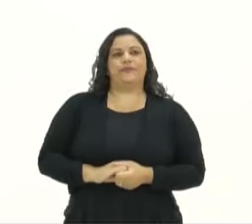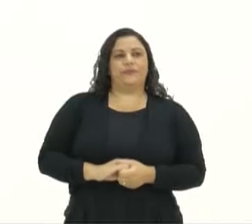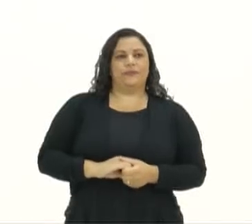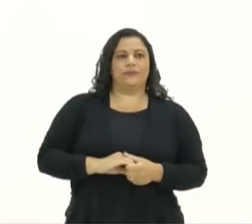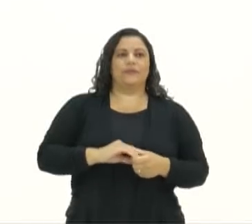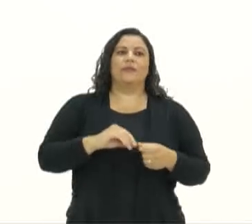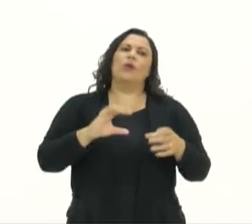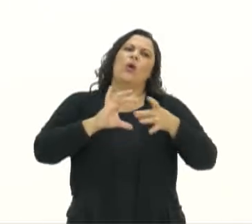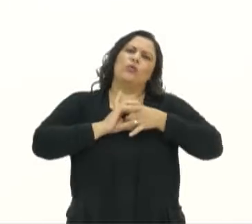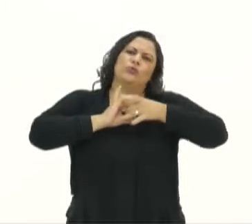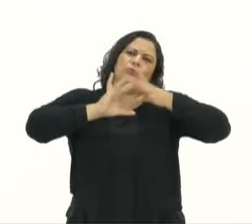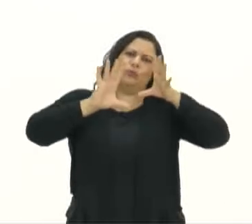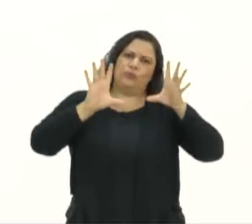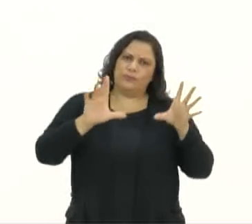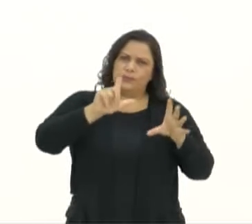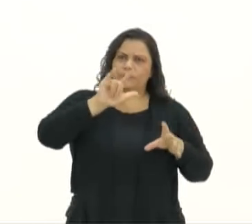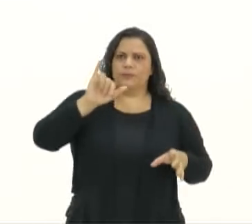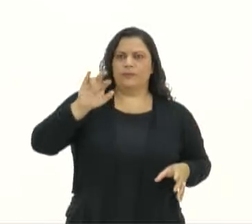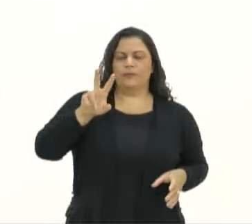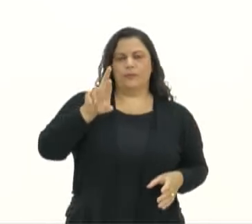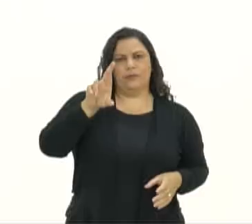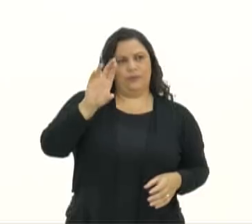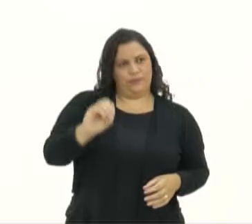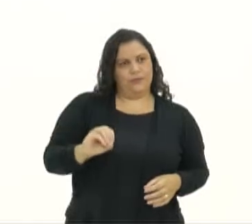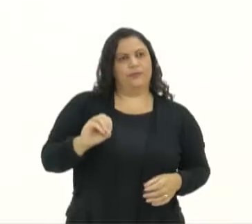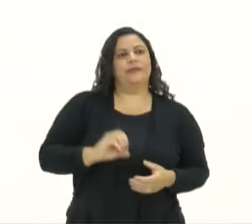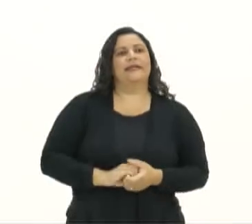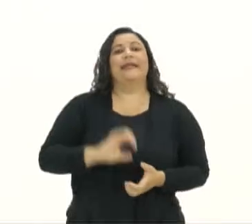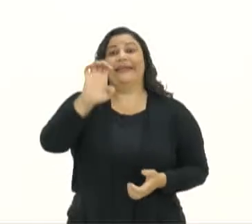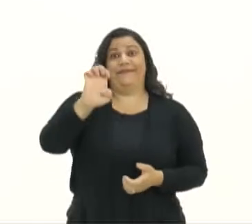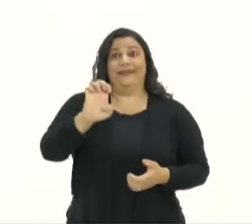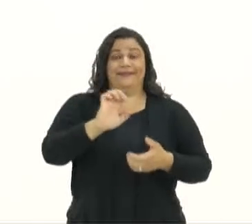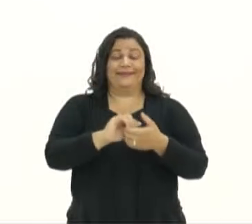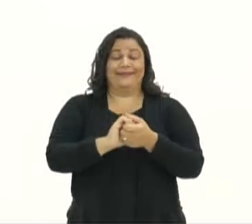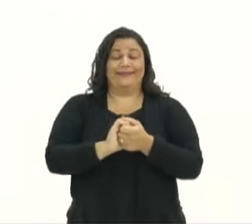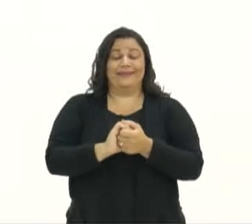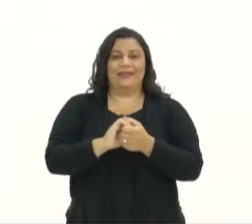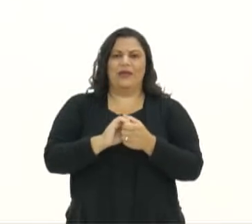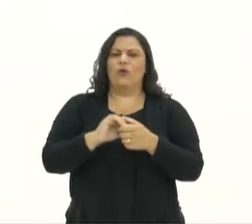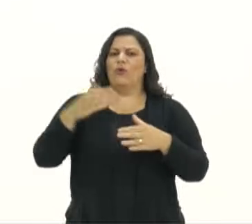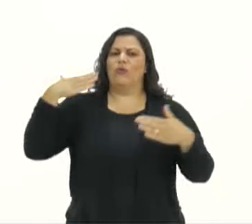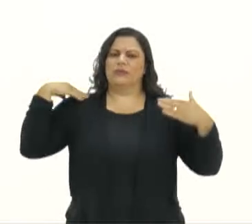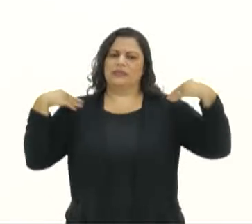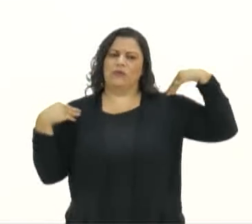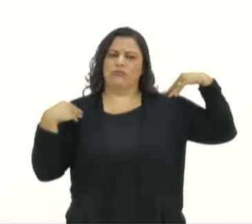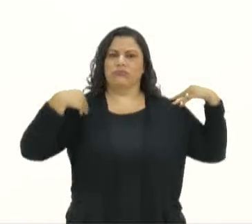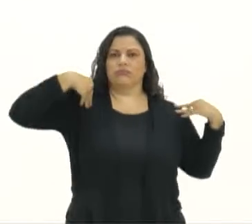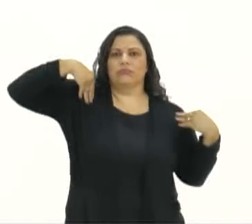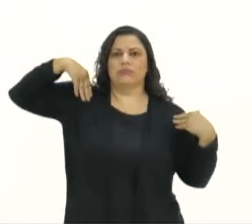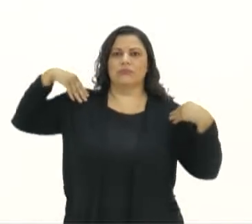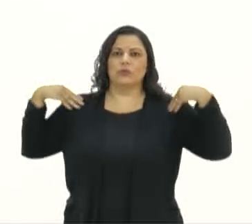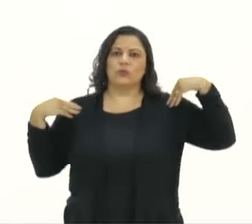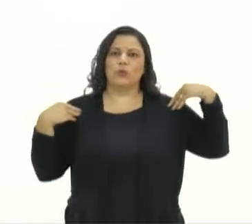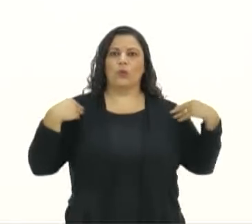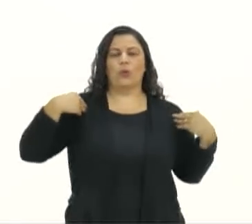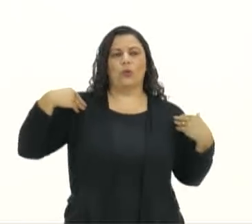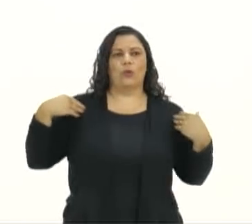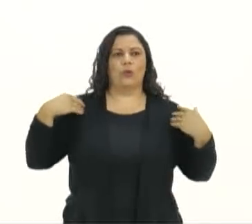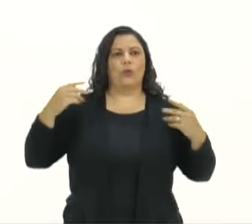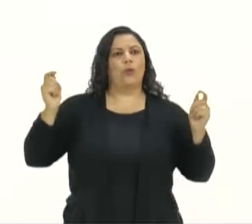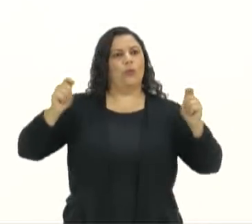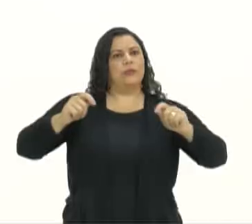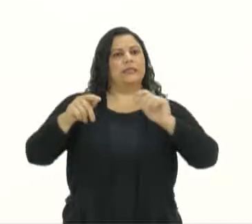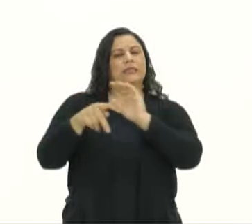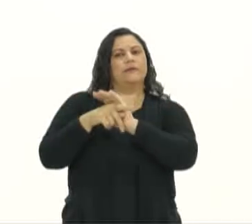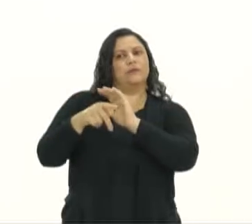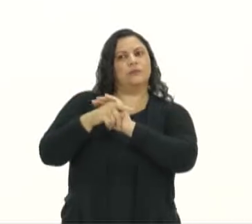estilo livre, nasceu a partir de rotações do corpo e o deslocamento dos braços, através do inglês